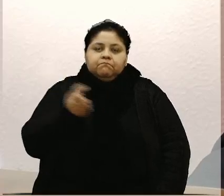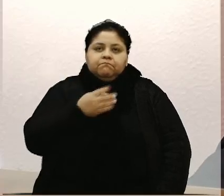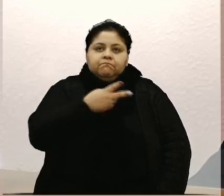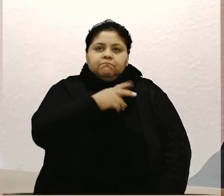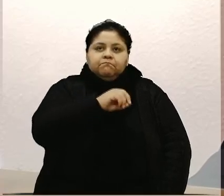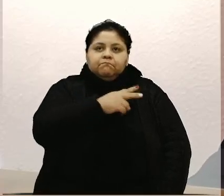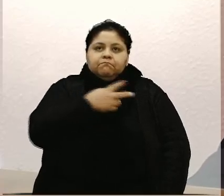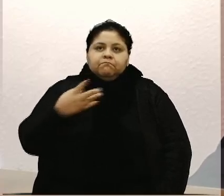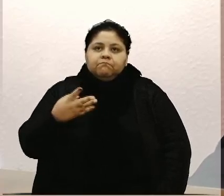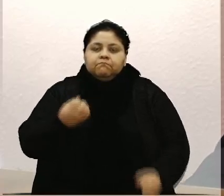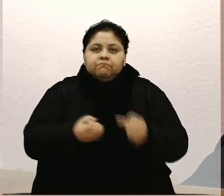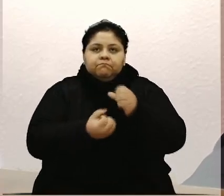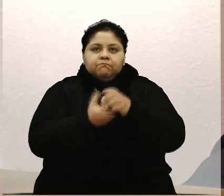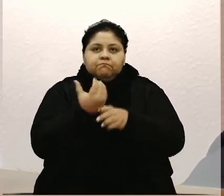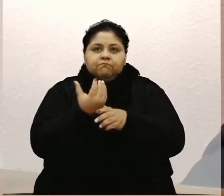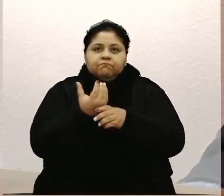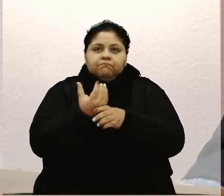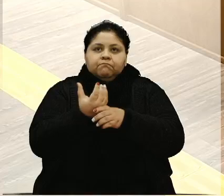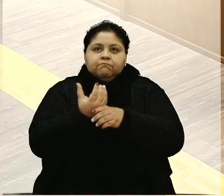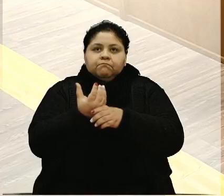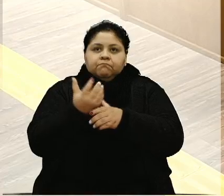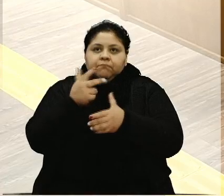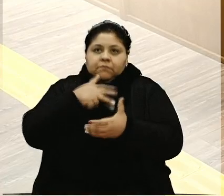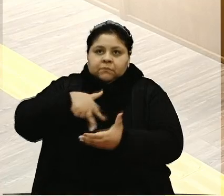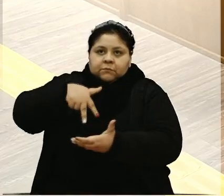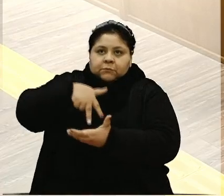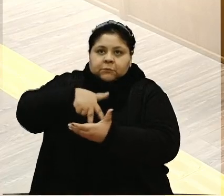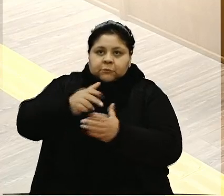190/2024, que originou a presente Tribuna Livre.